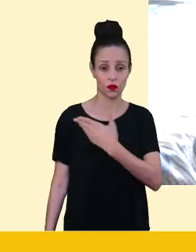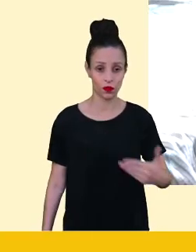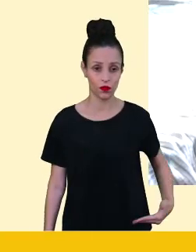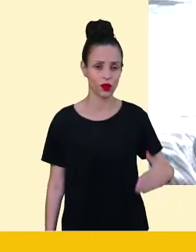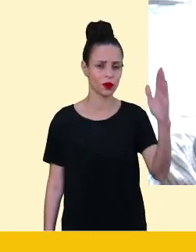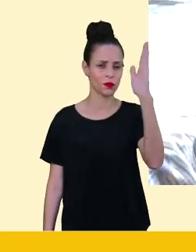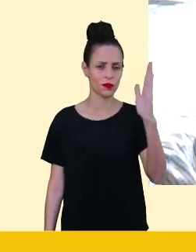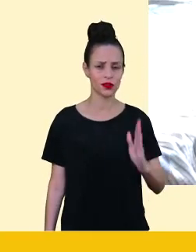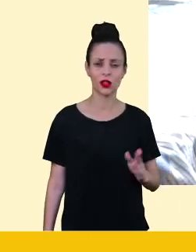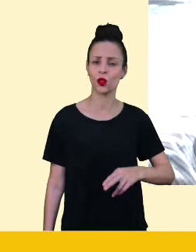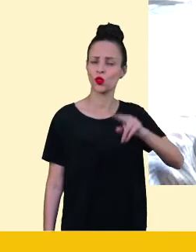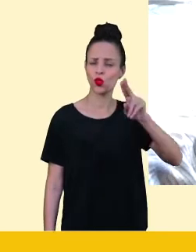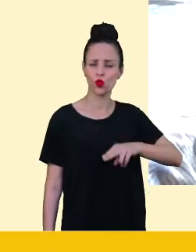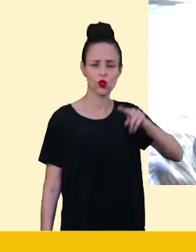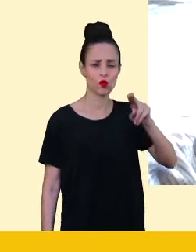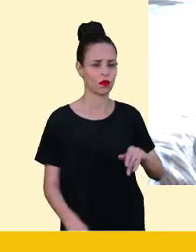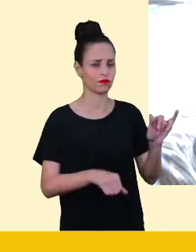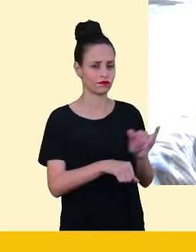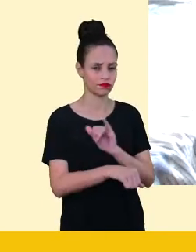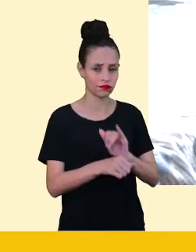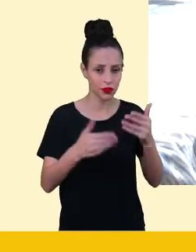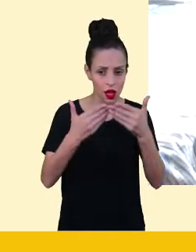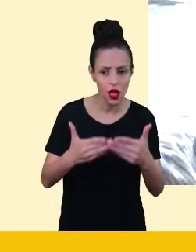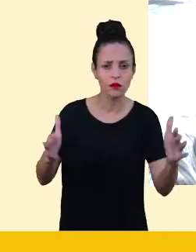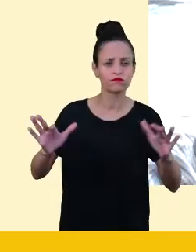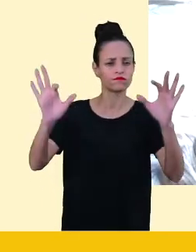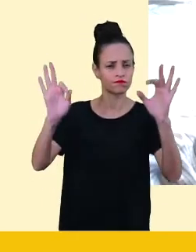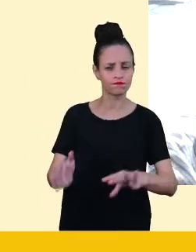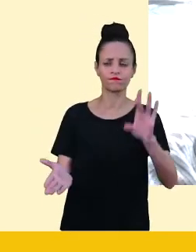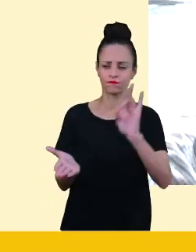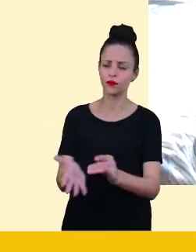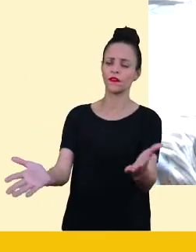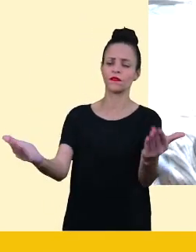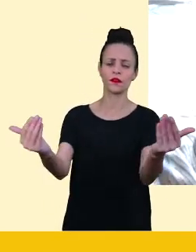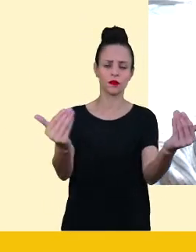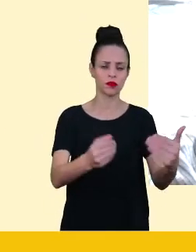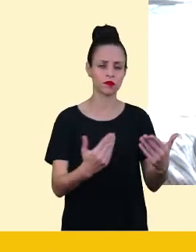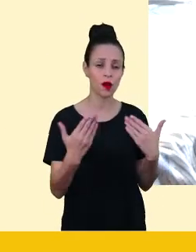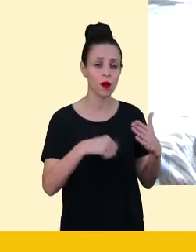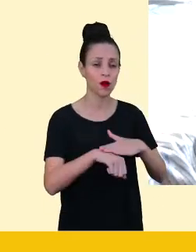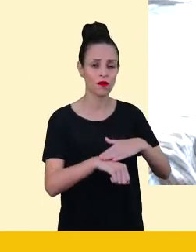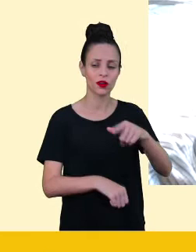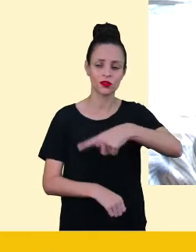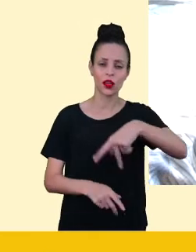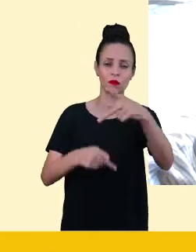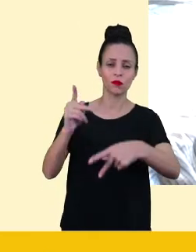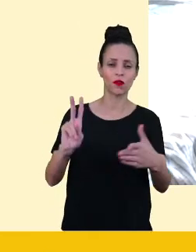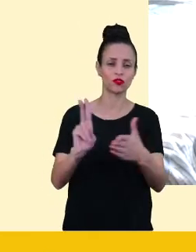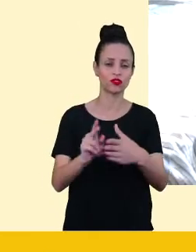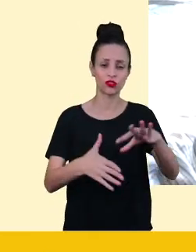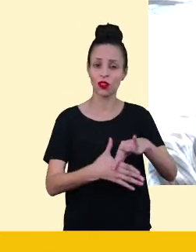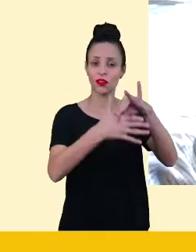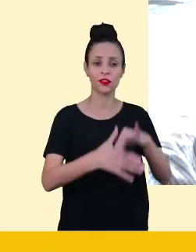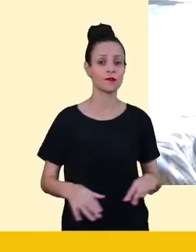o governo brasileiro nunca, estrategicamente, nunca abriu um diálogo sincero com os povos indígenas e com essas